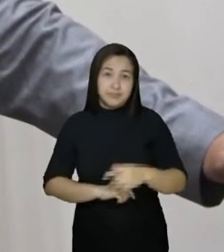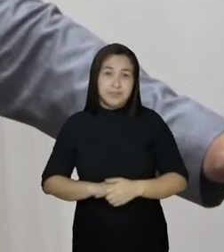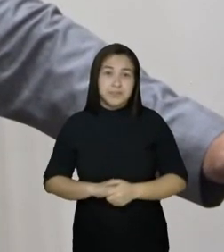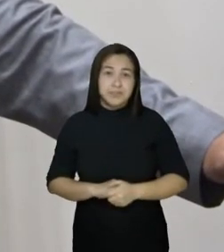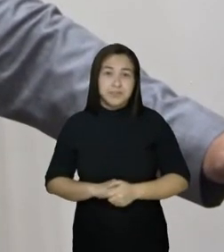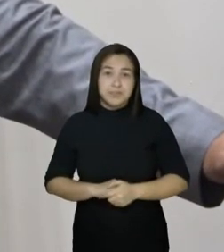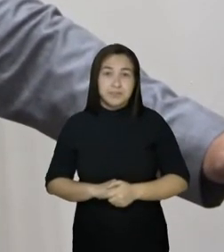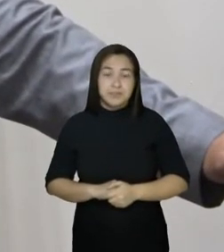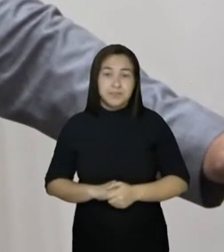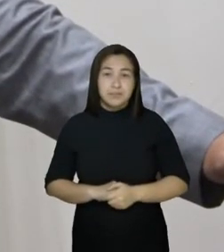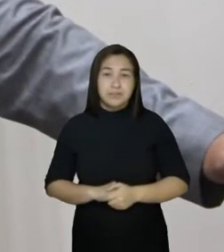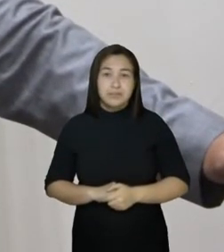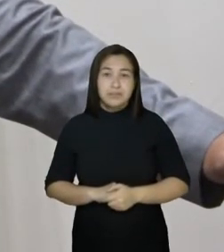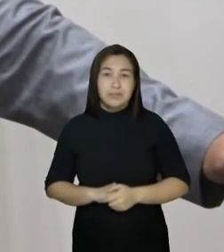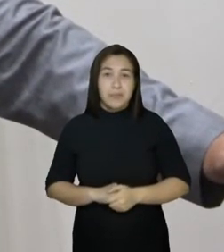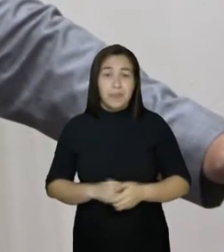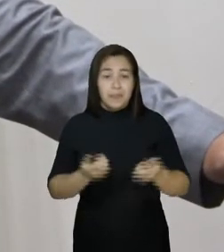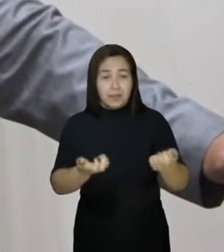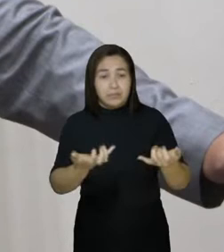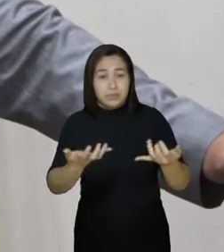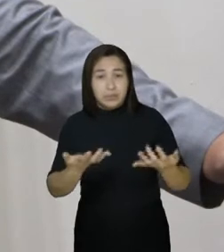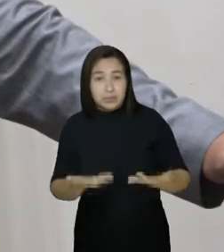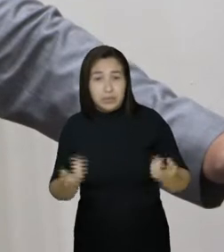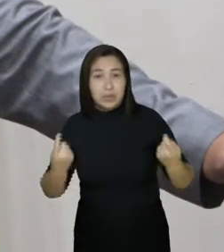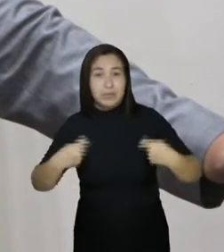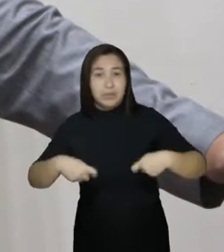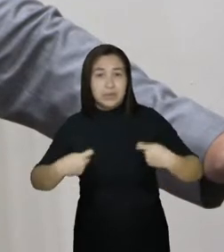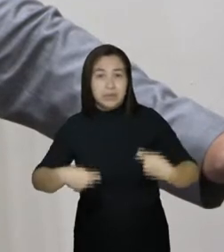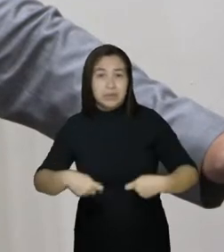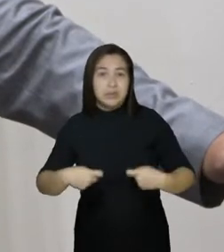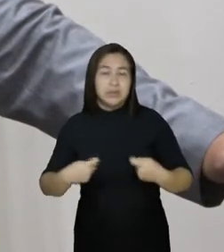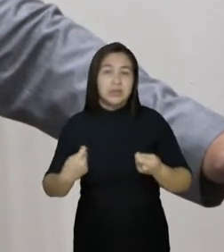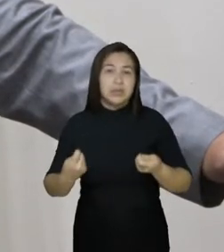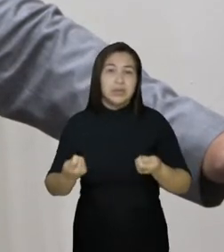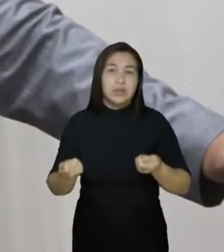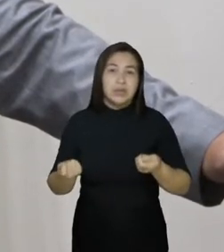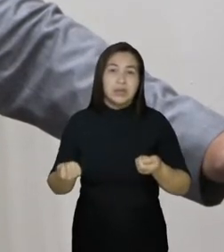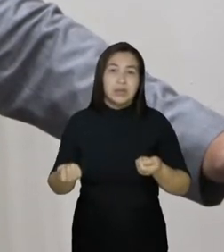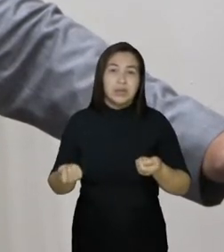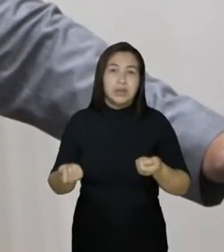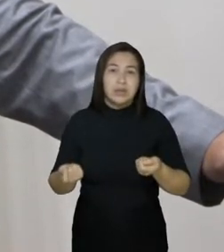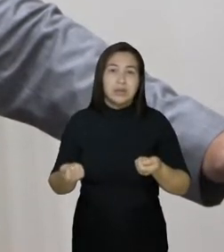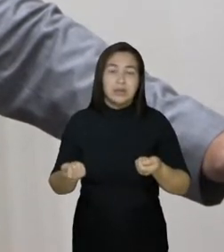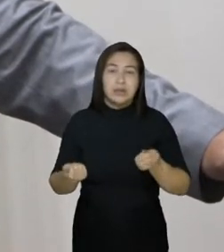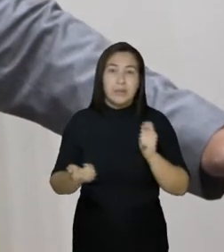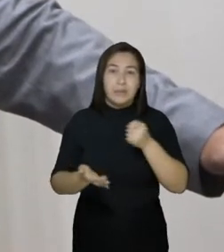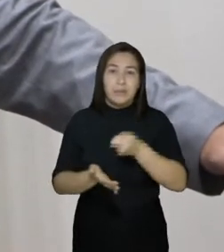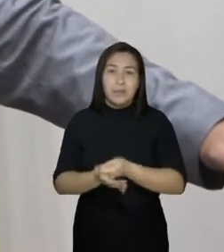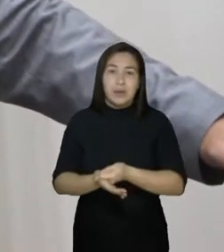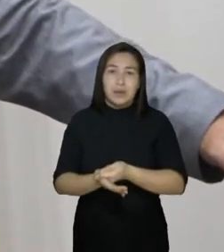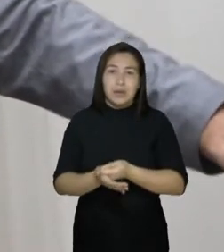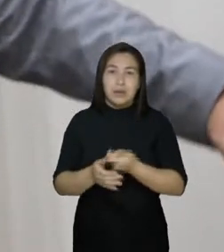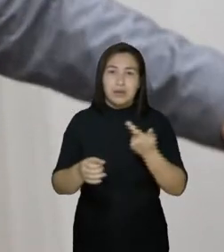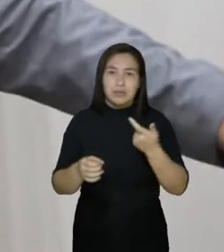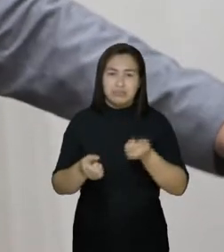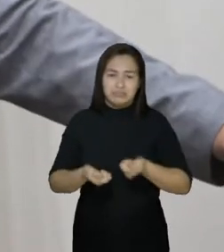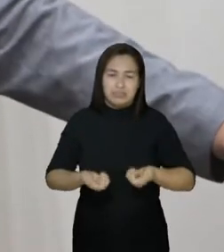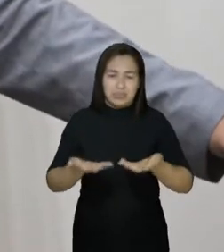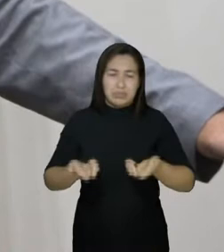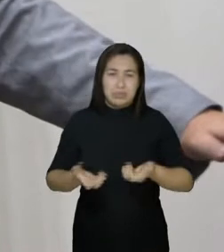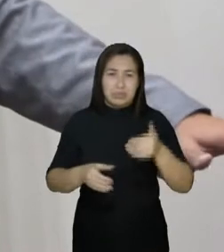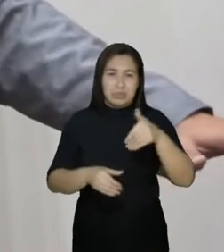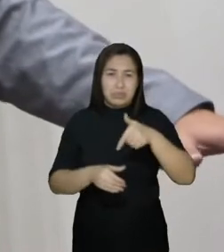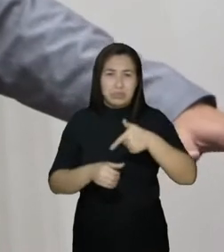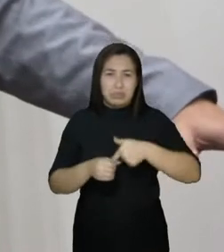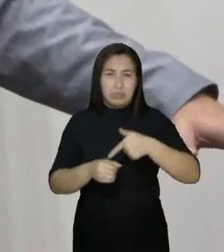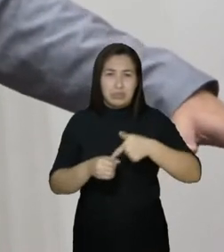Eu quero que alguém justifique, alguém que precisa receber indenização por gastos de combustível sem precisar comprovar nem